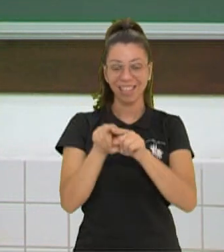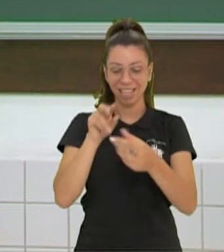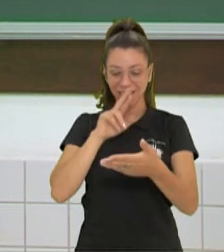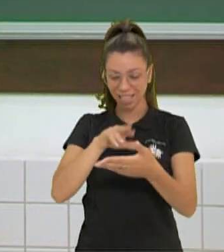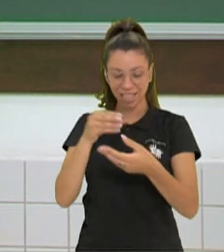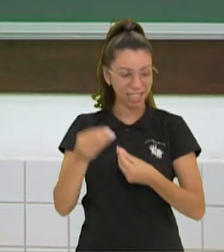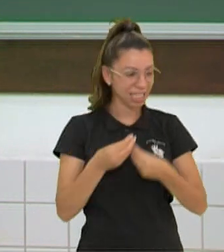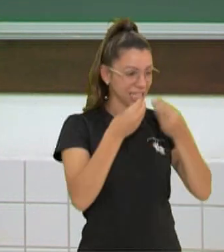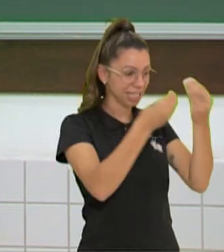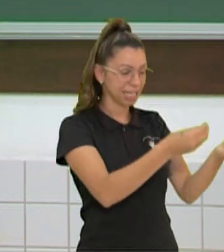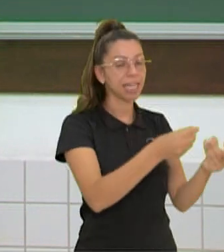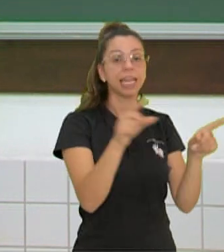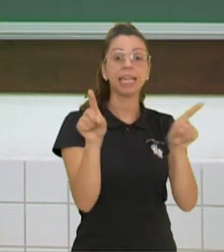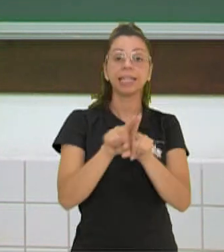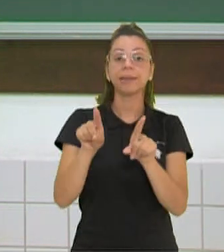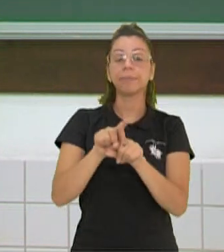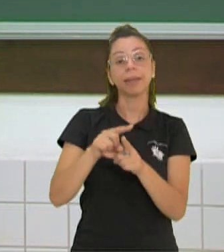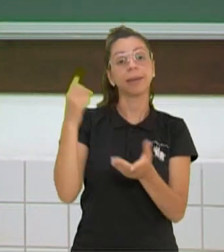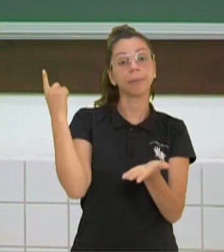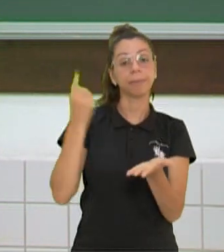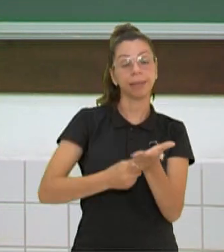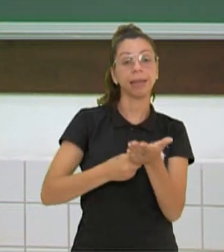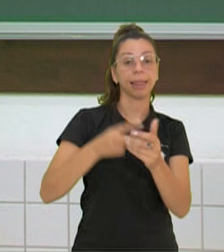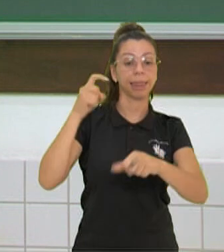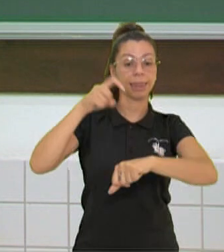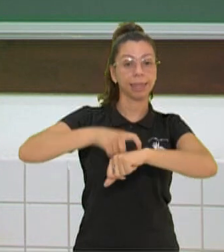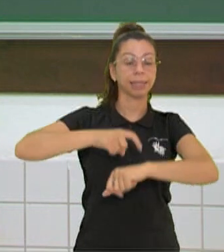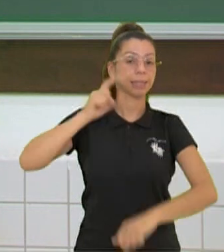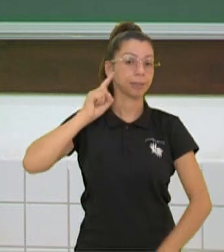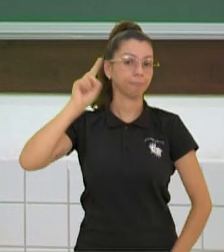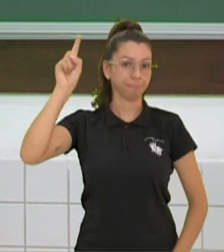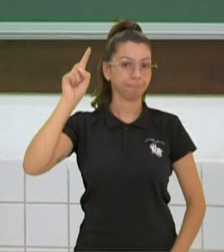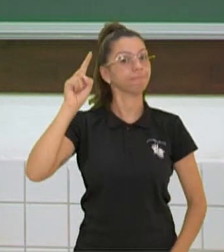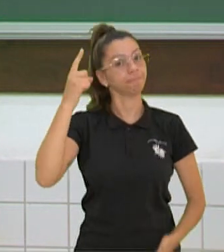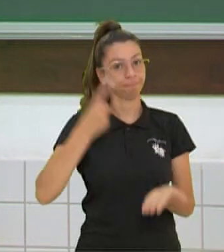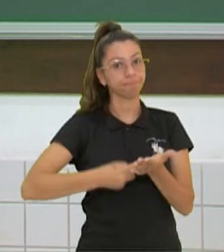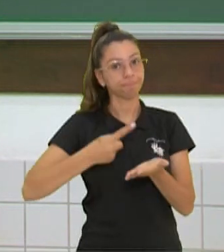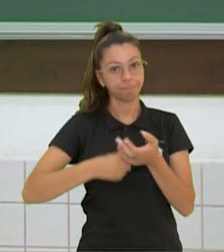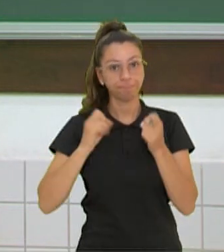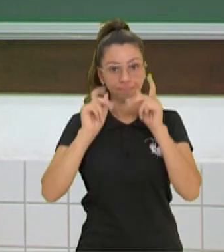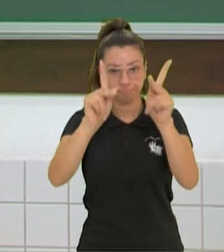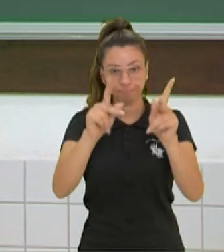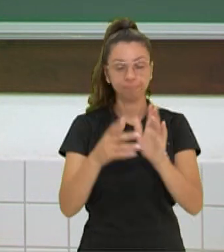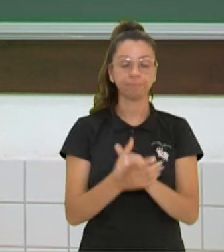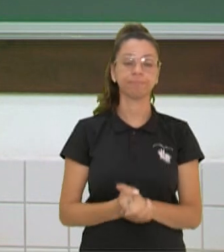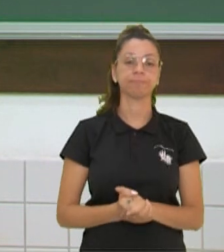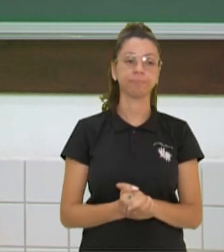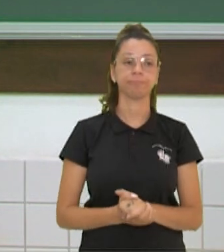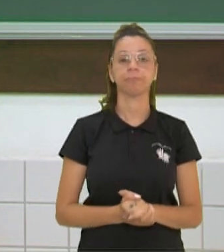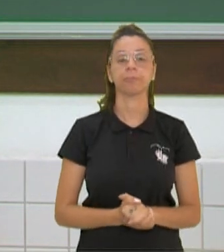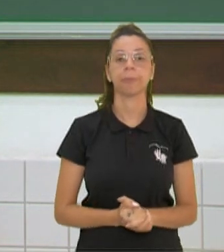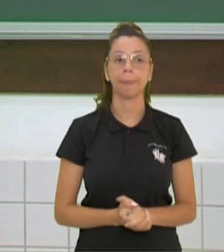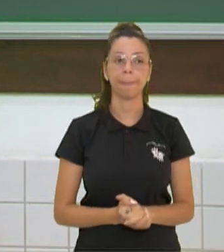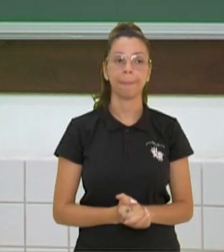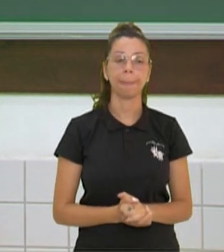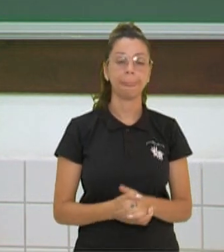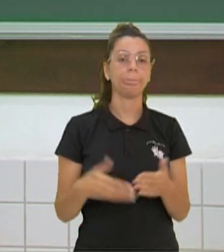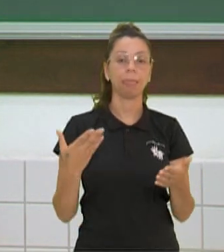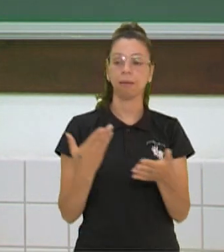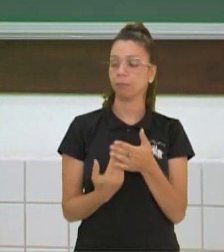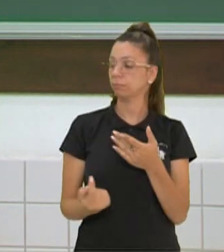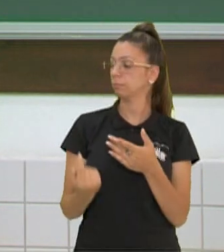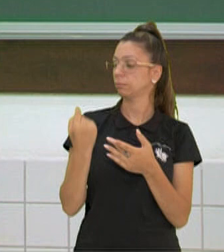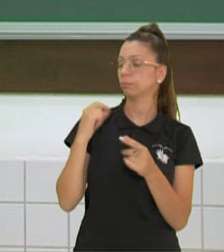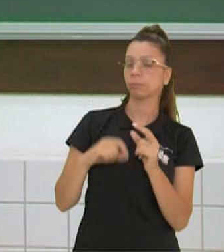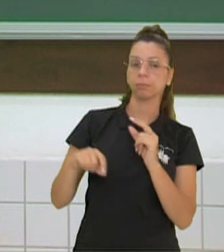colégio tem sua data e horário combinado. Então, fiquem ligados, tá bom? Vamos nessa! Então, na aula